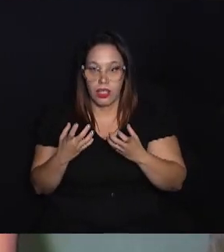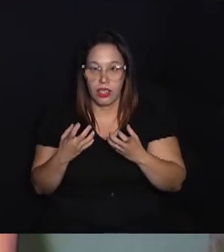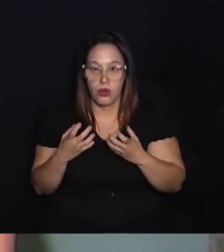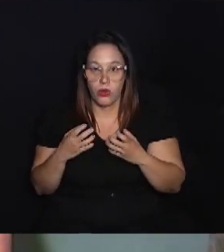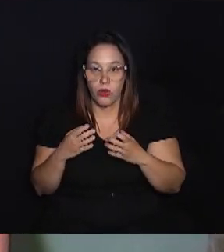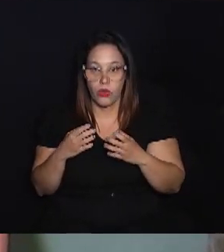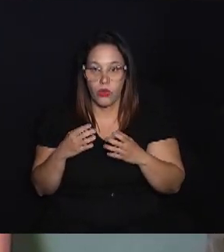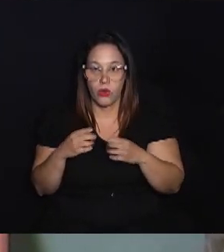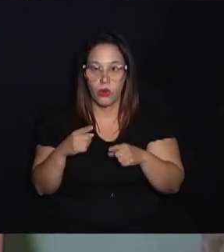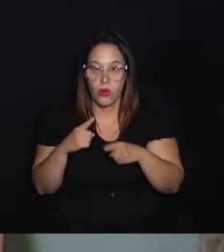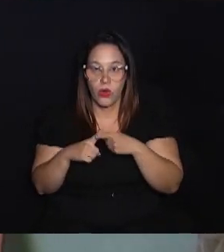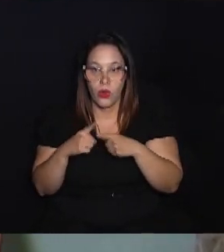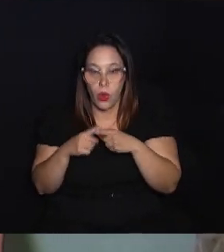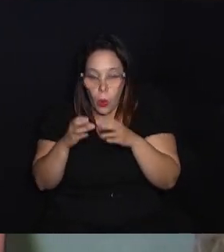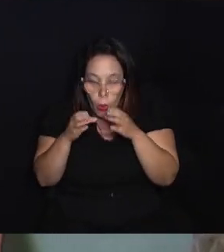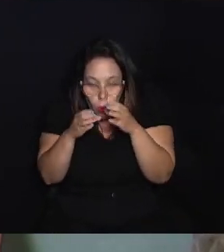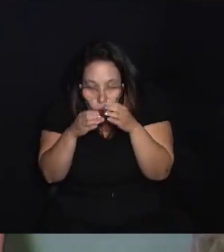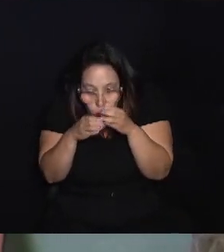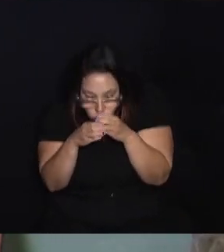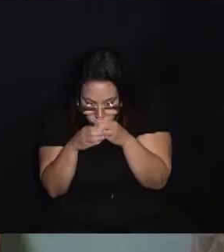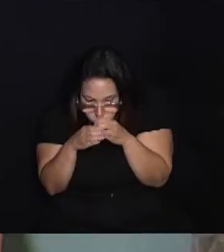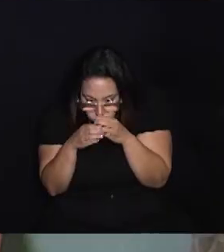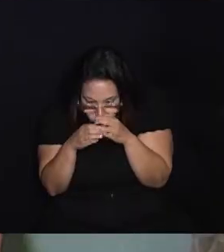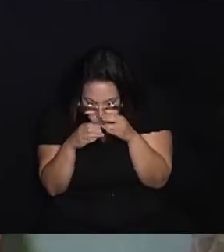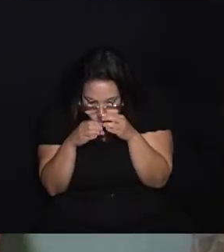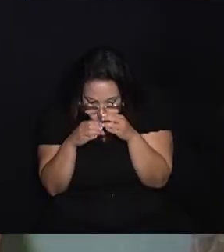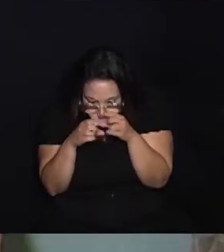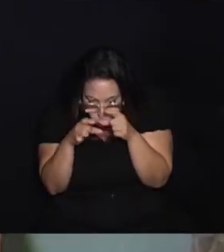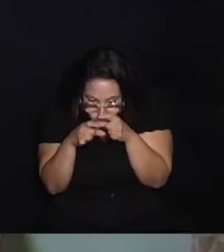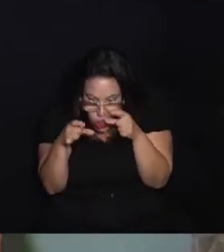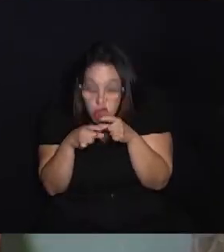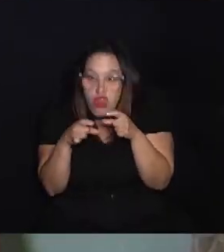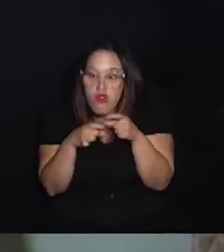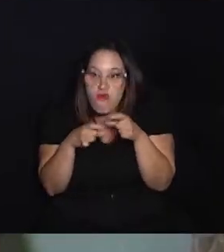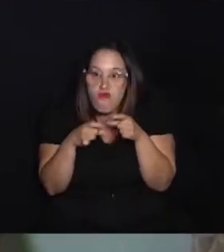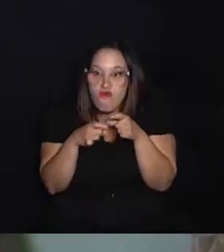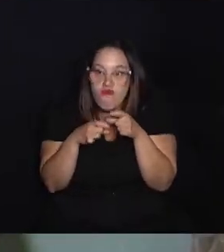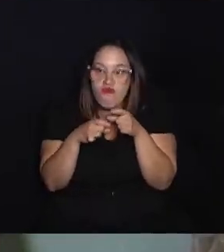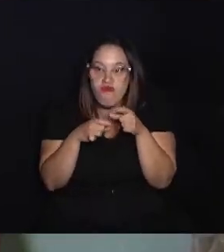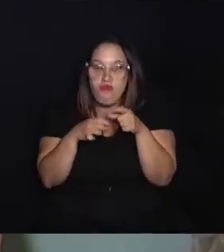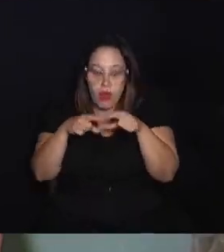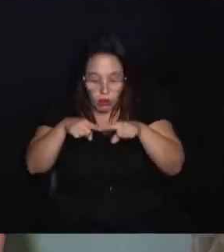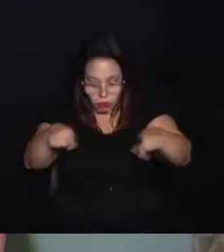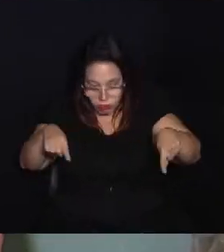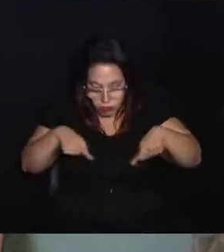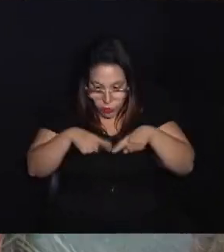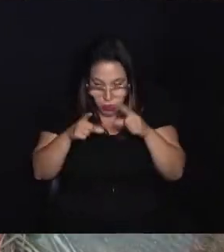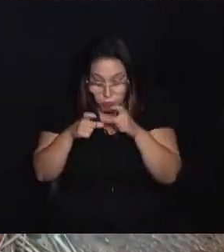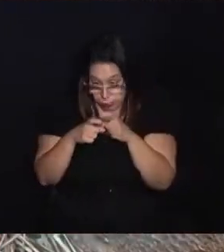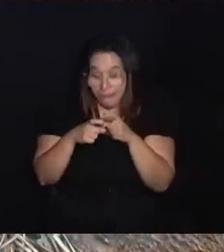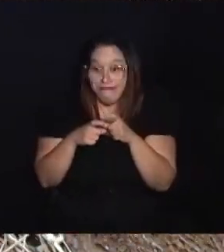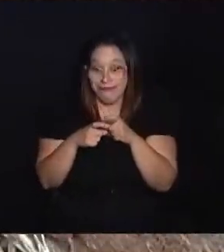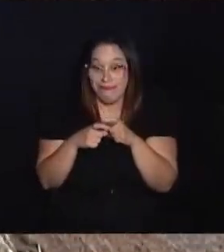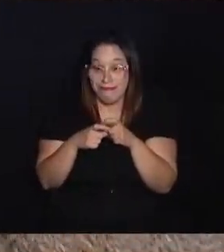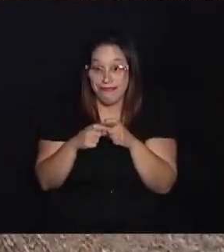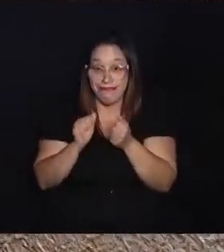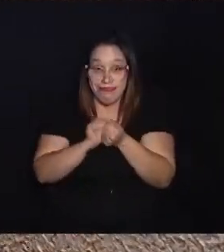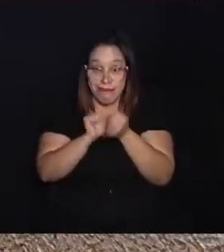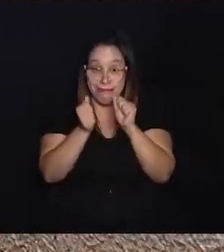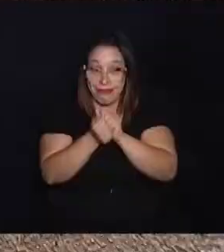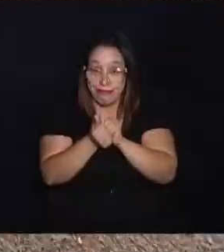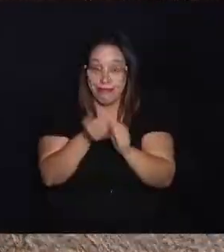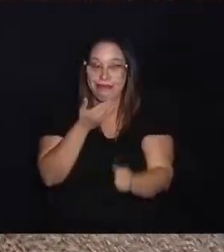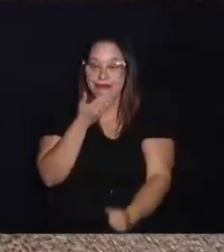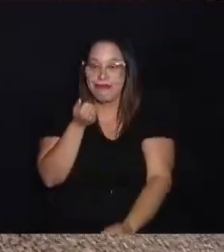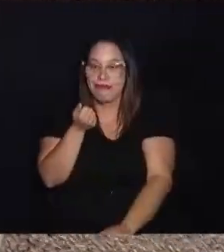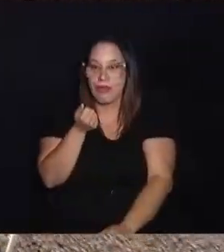casa porque é um animal pequeno mesmo. Então, quando o animal é pequeno, em teoria ele precisa de um espaço menor também, então se adapta muito bem a, por exemplo,